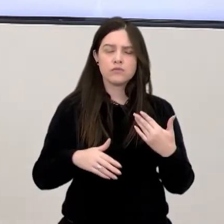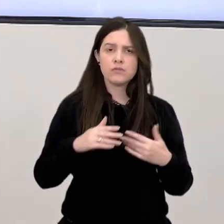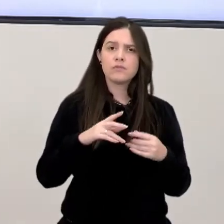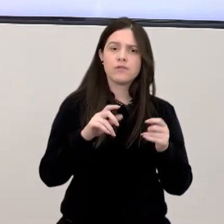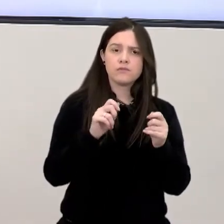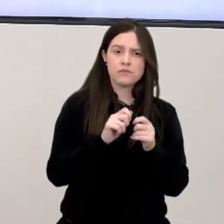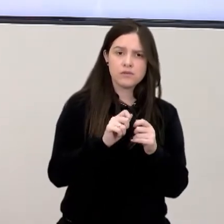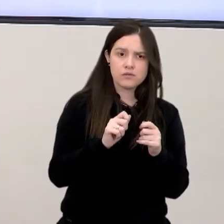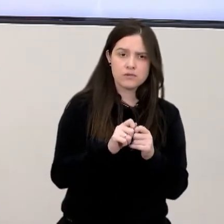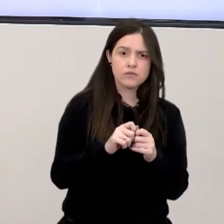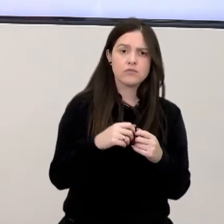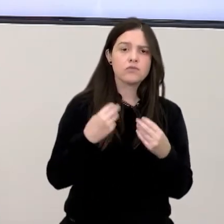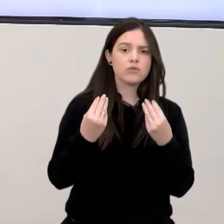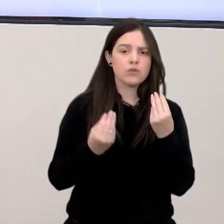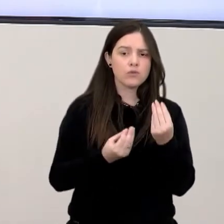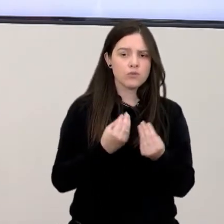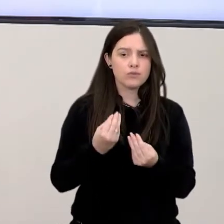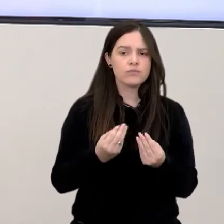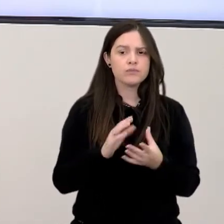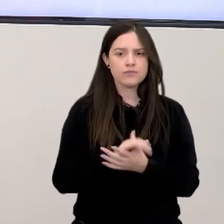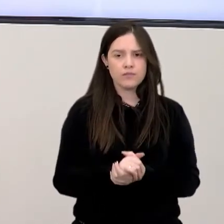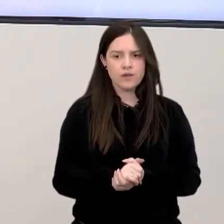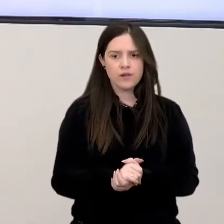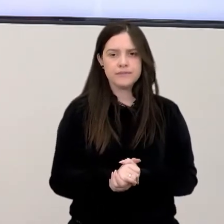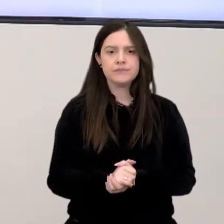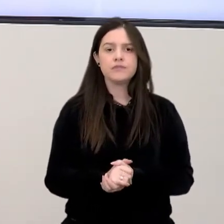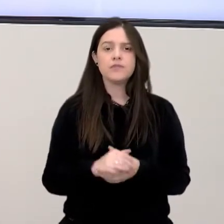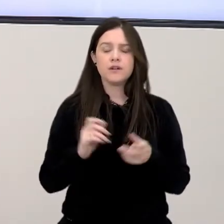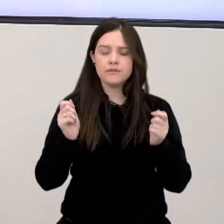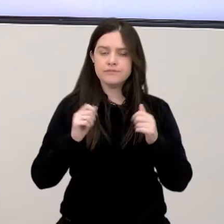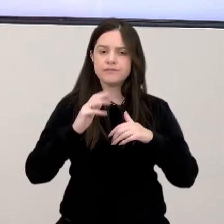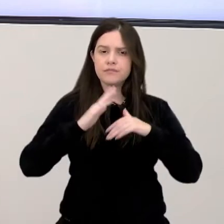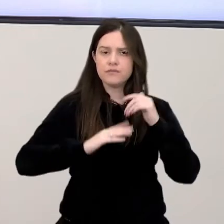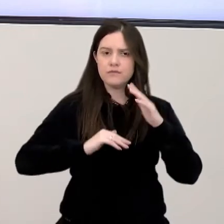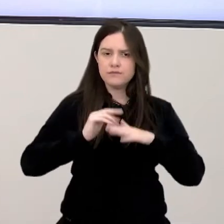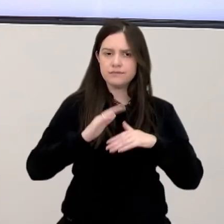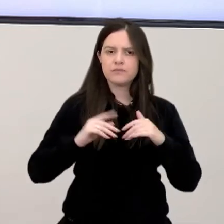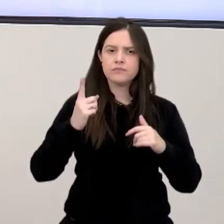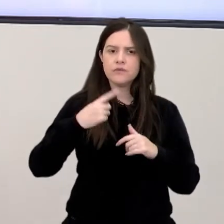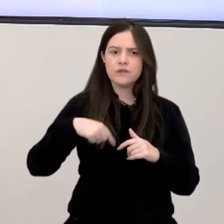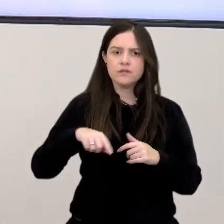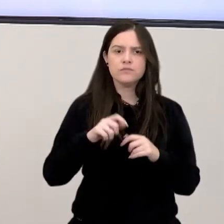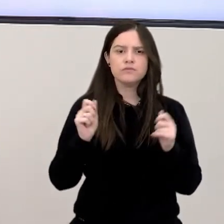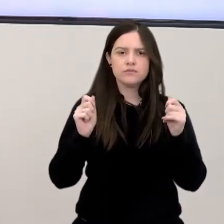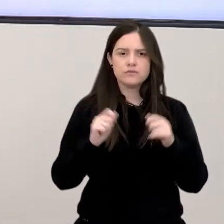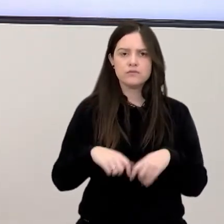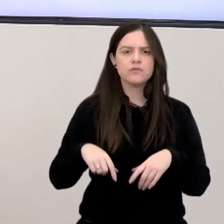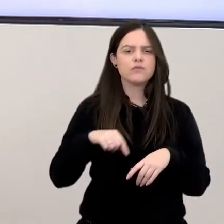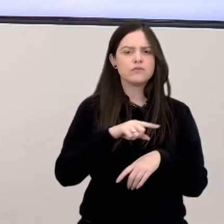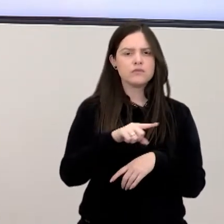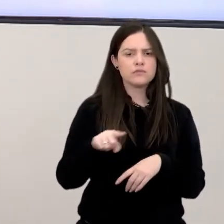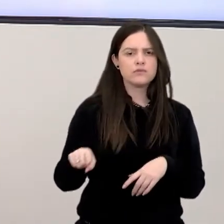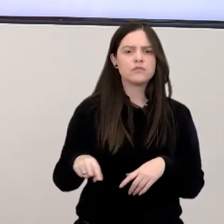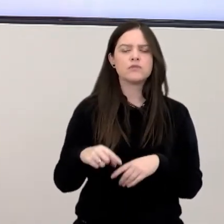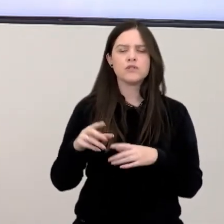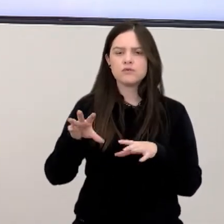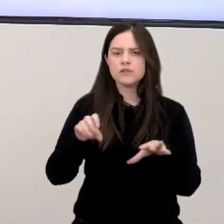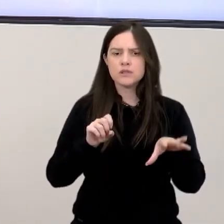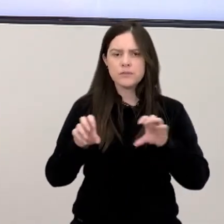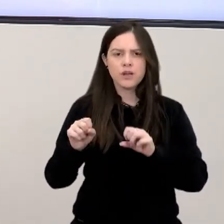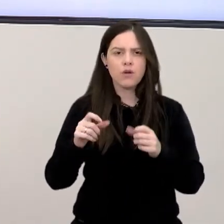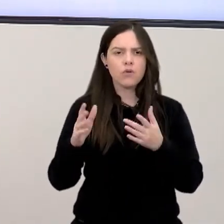fazer economia de eletricidade. Não é uma coisa legal? Então, no protótipo de vocês, quando vocês forem criar o